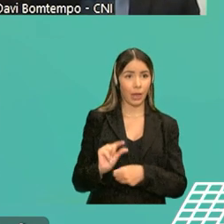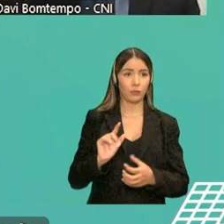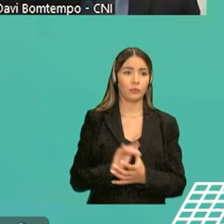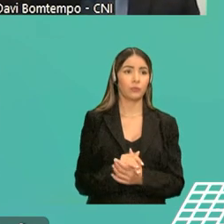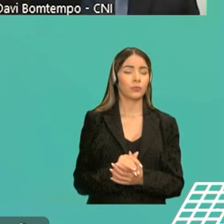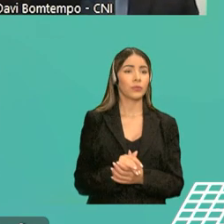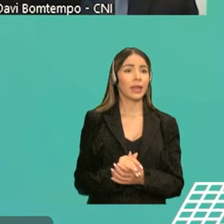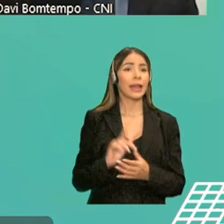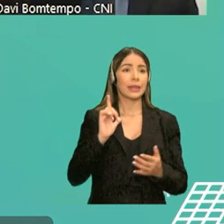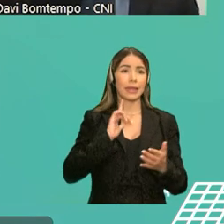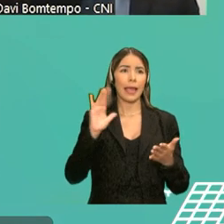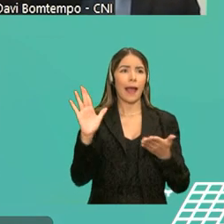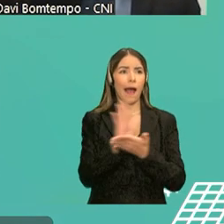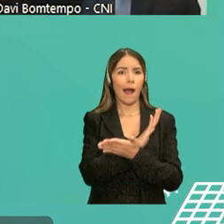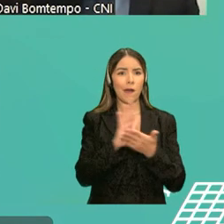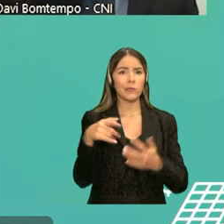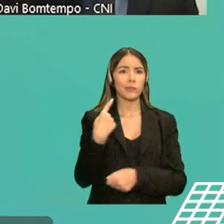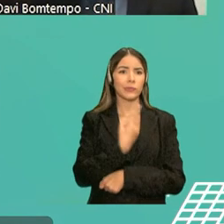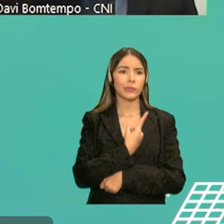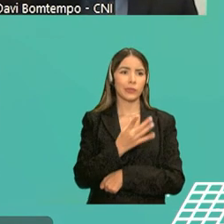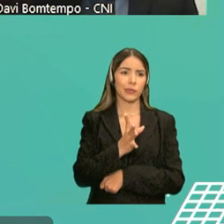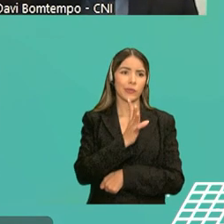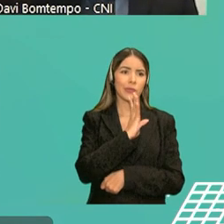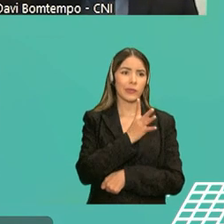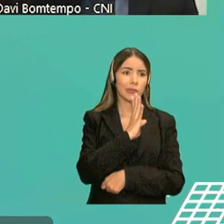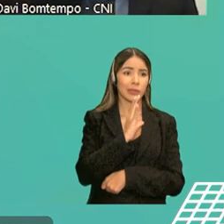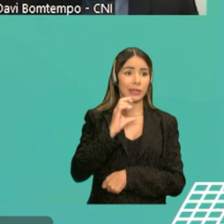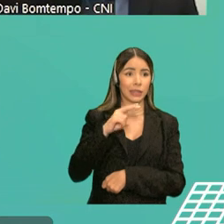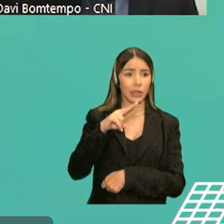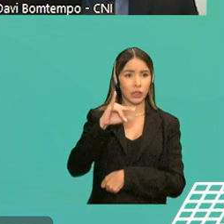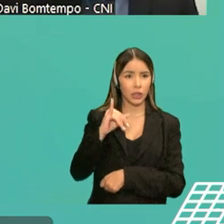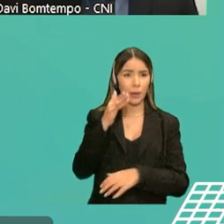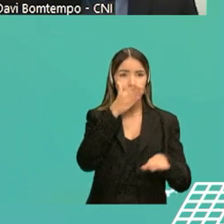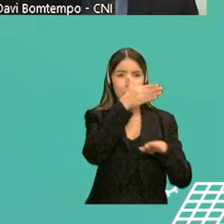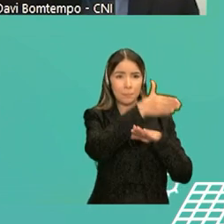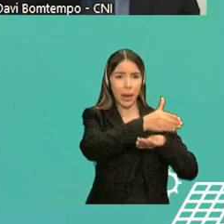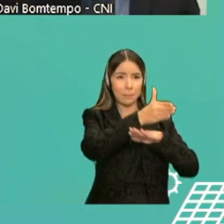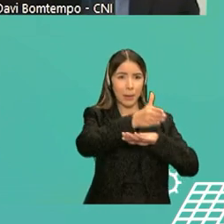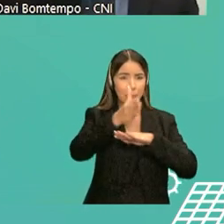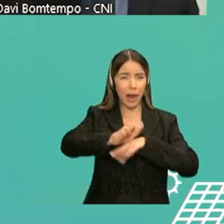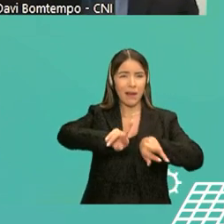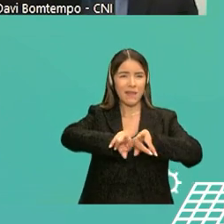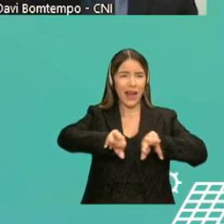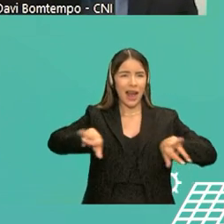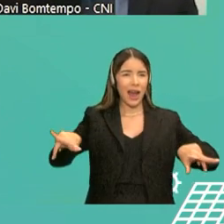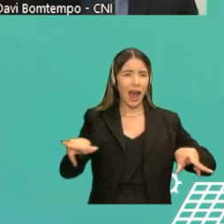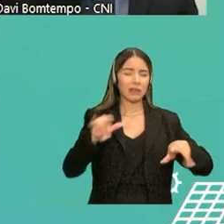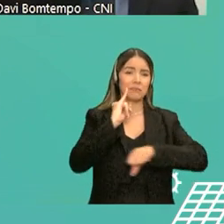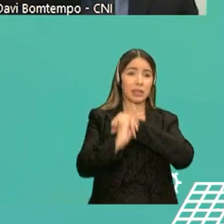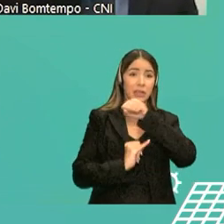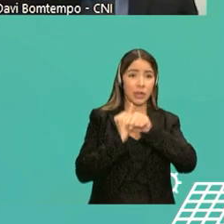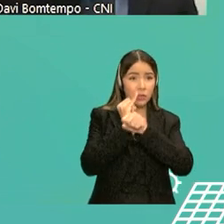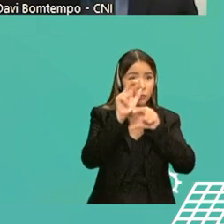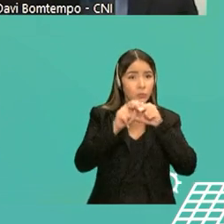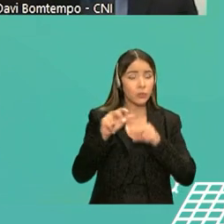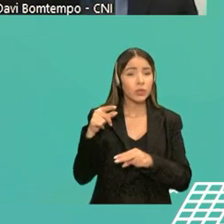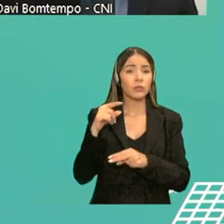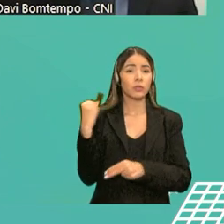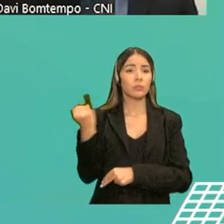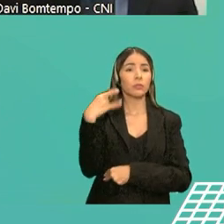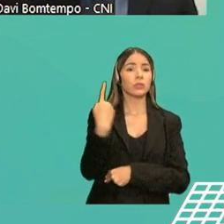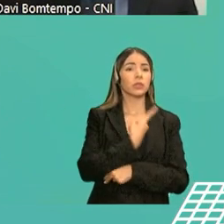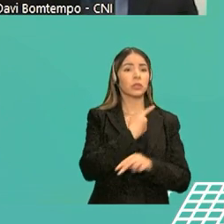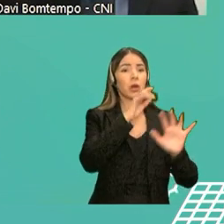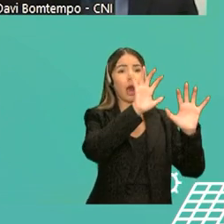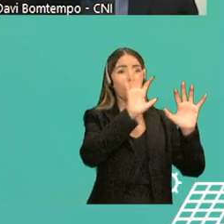bastante conhecidas, né? A CNI tem participado de vários fóruns internacionais, daí a importância da gente mapear, né, o que está